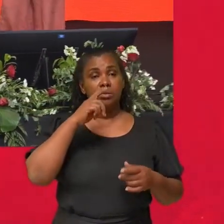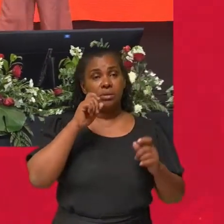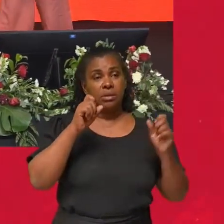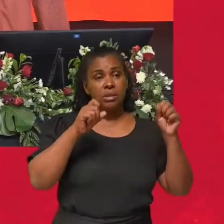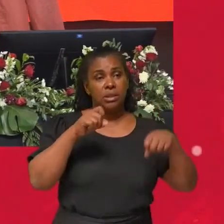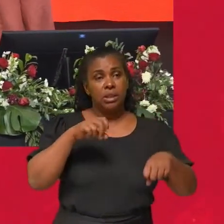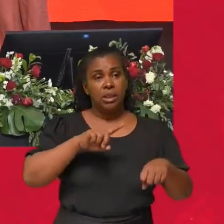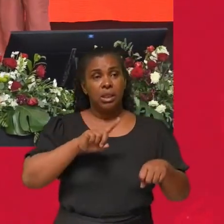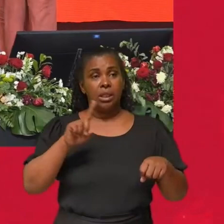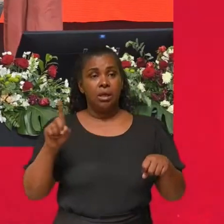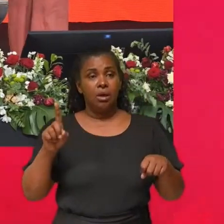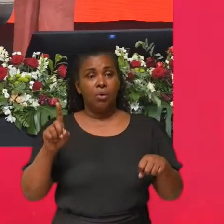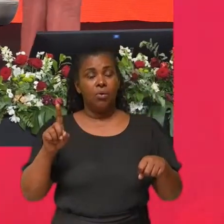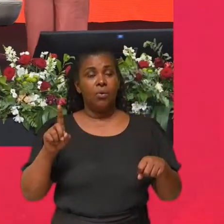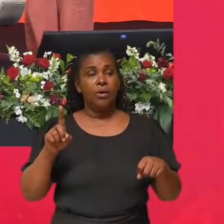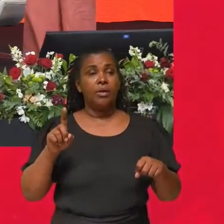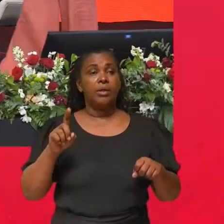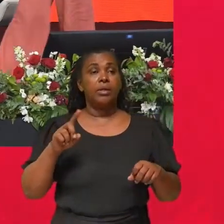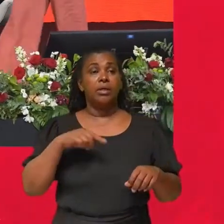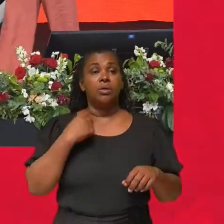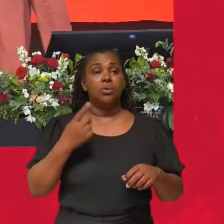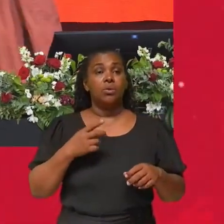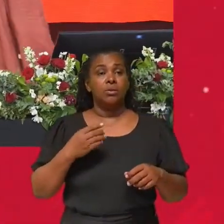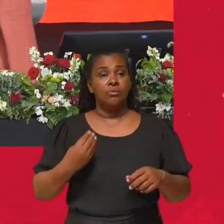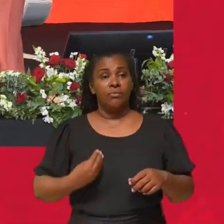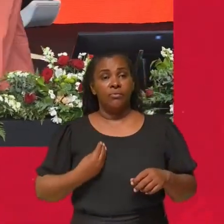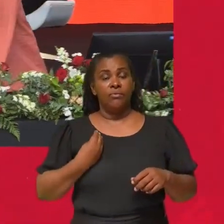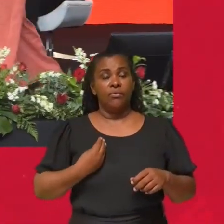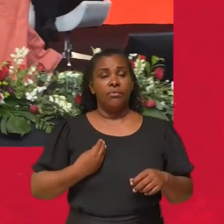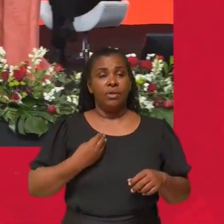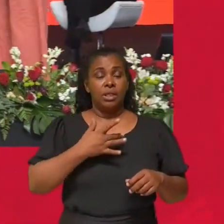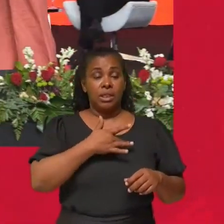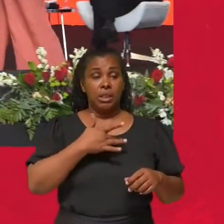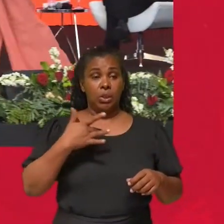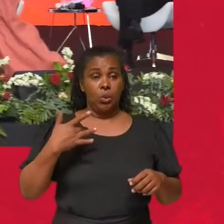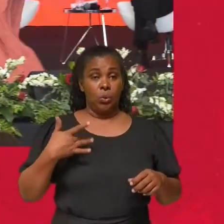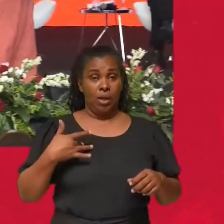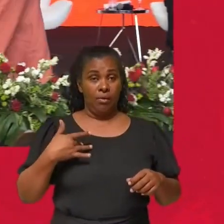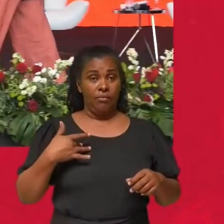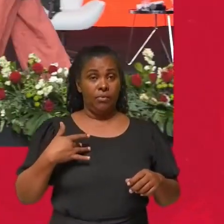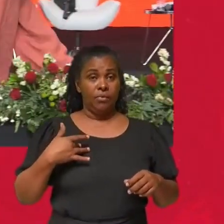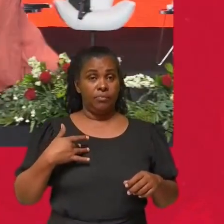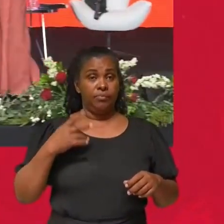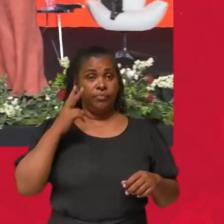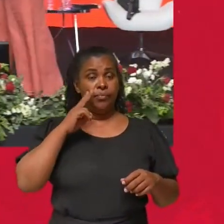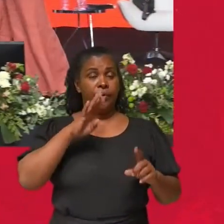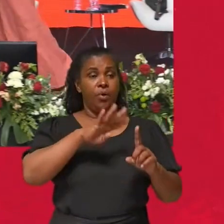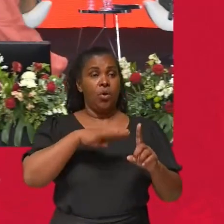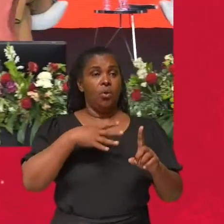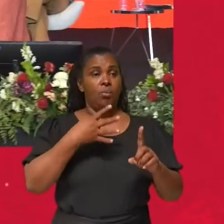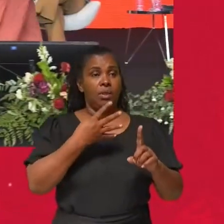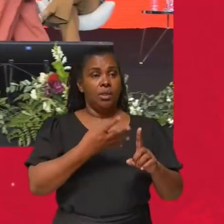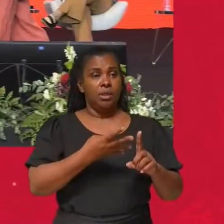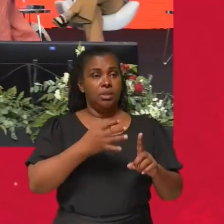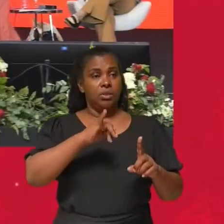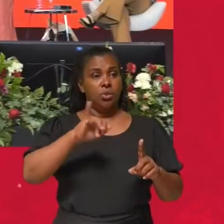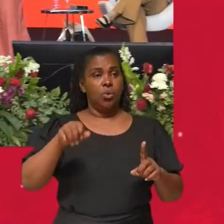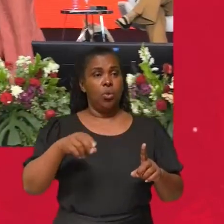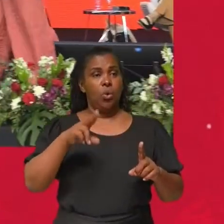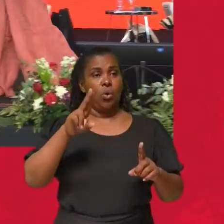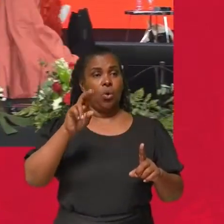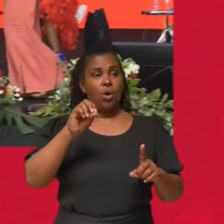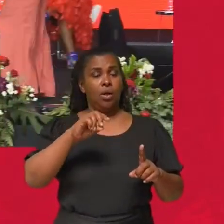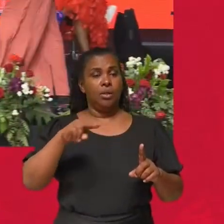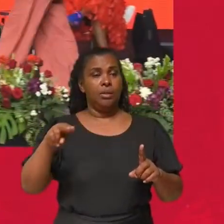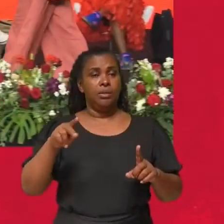nossa vitalidade. E aí, aqui é uma homenagem à presidenta Gleisi, a vitalidade